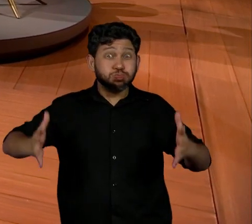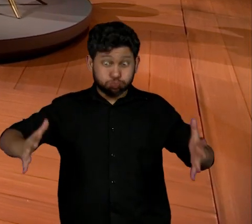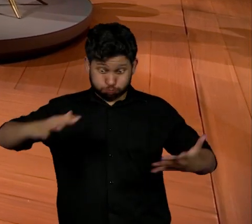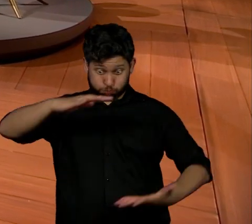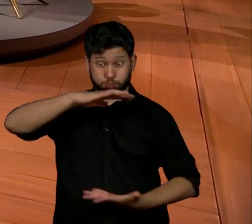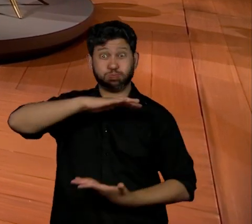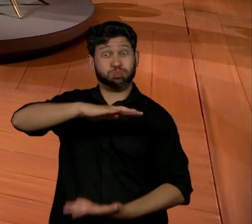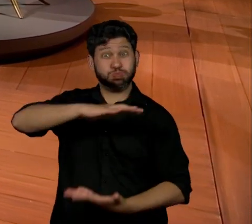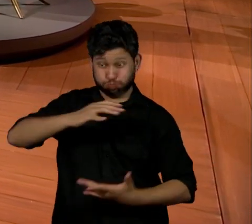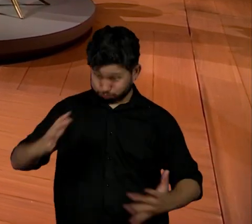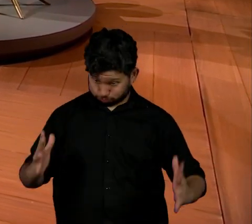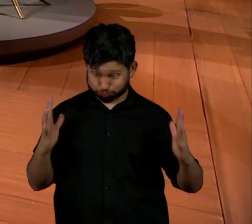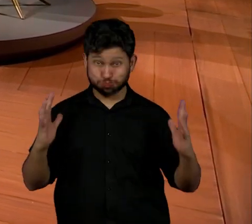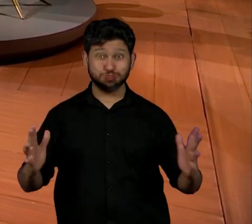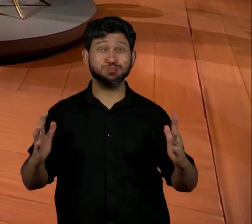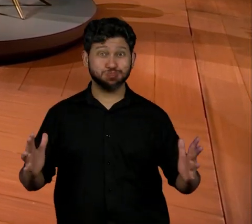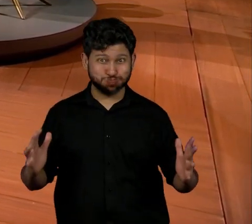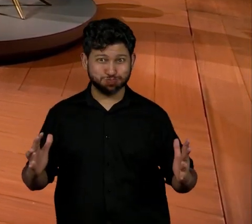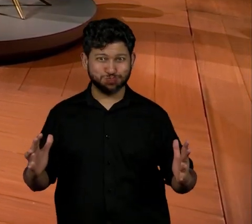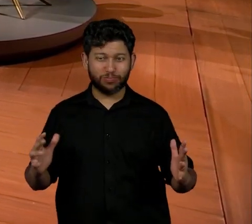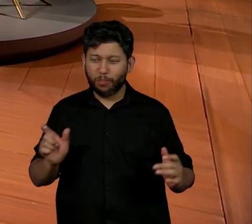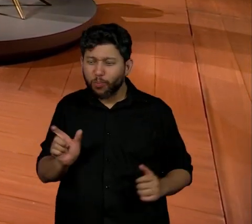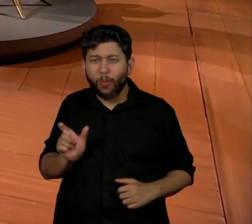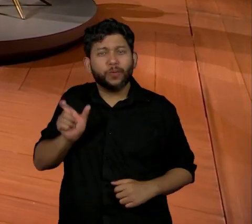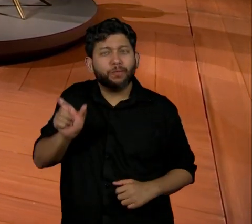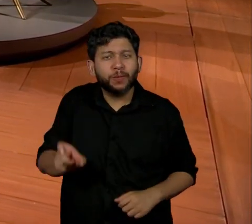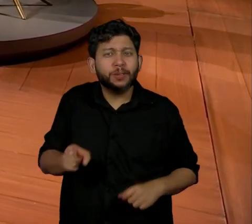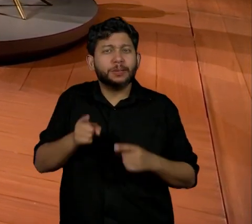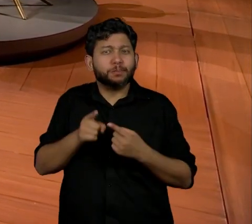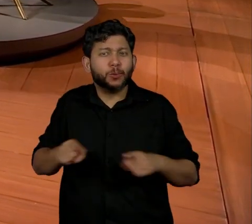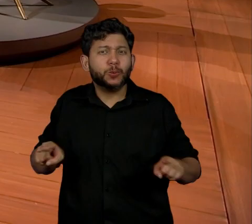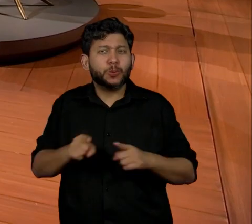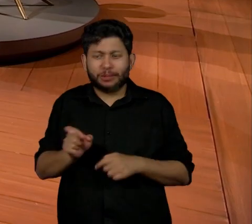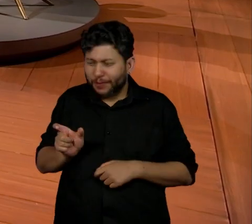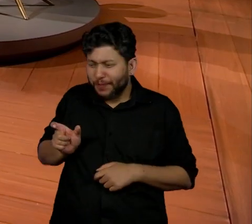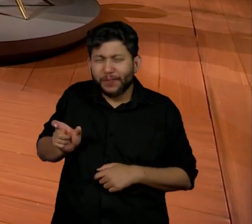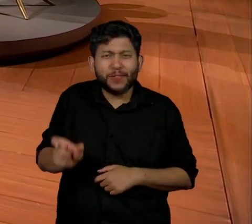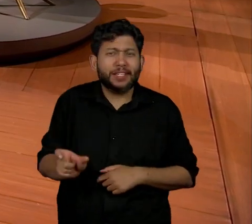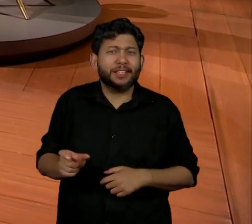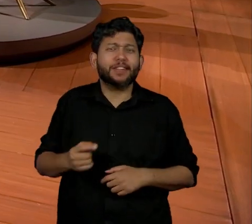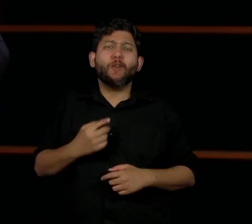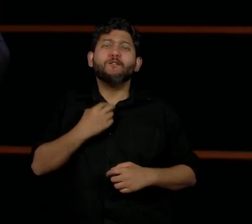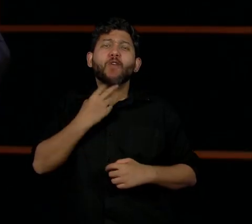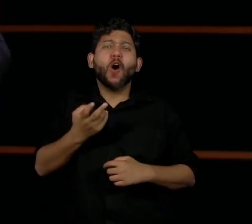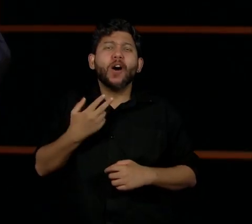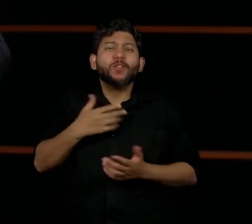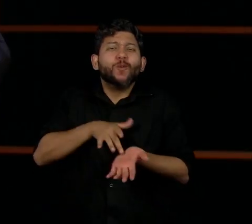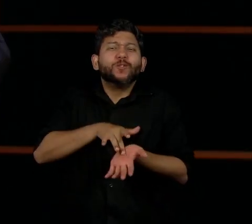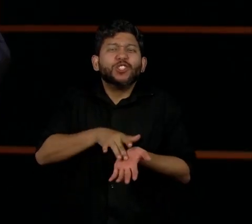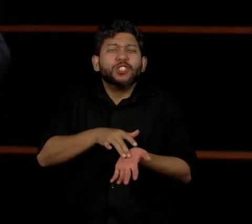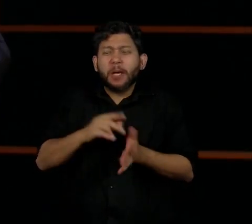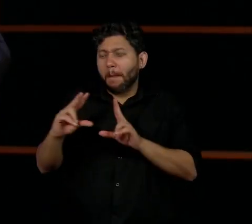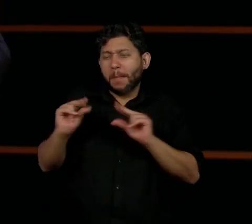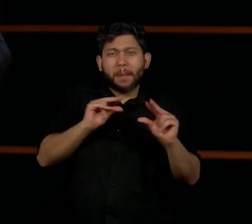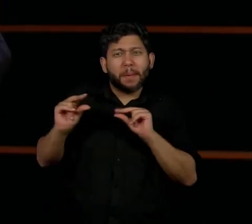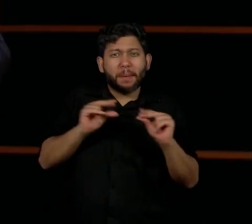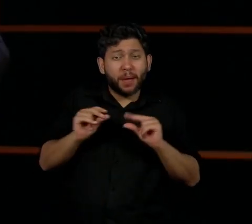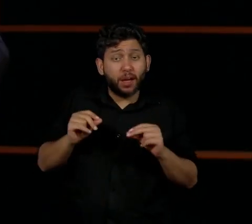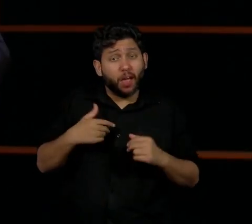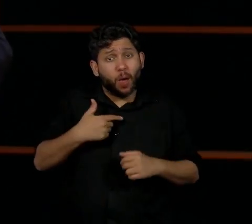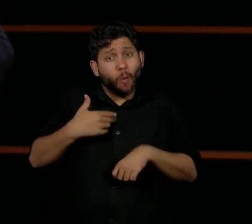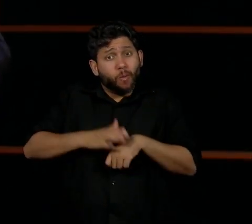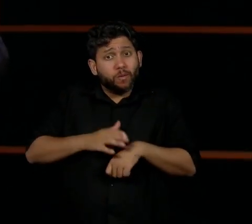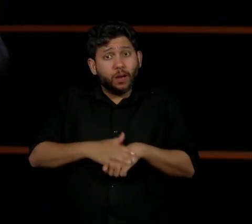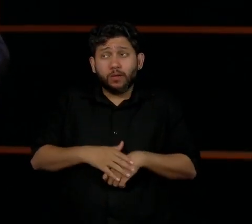Fitinha, né? Um gravador enorme. Aqueles gravadores grandes e tal, e uma fita com todas as vozes. E eu disse para ele que